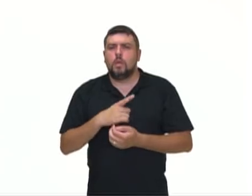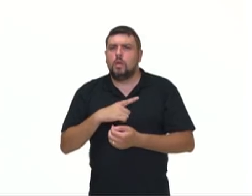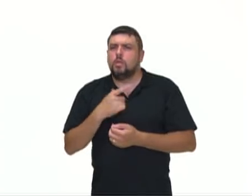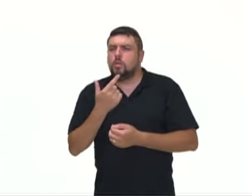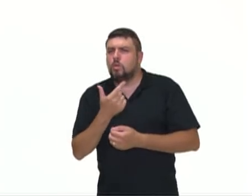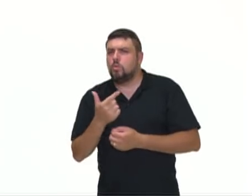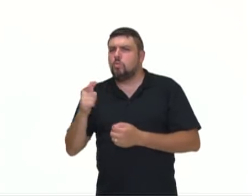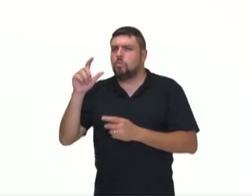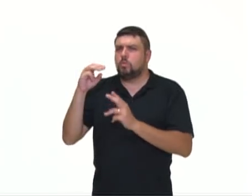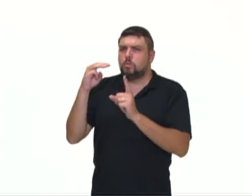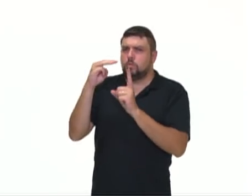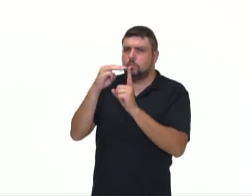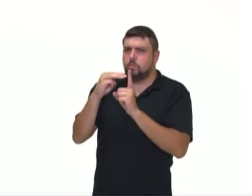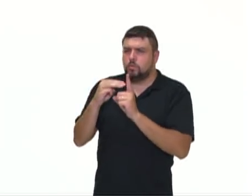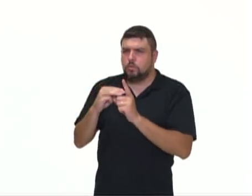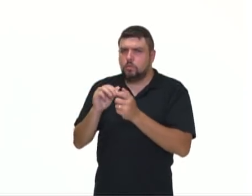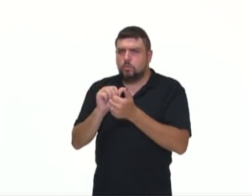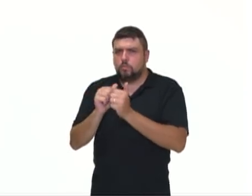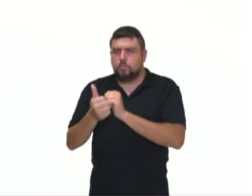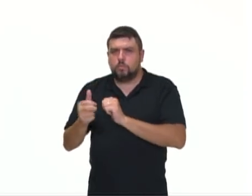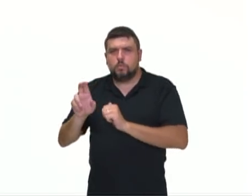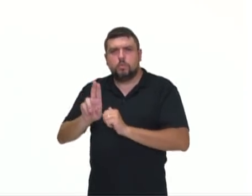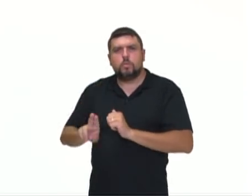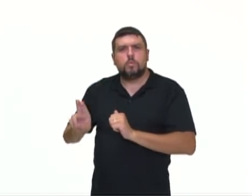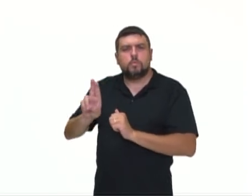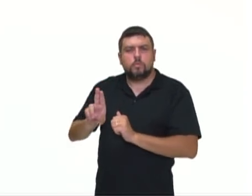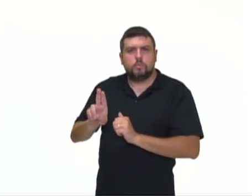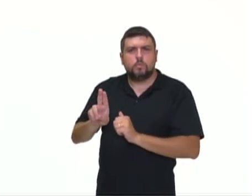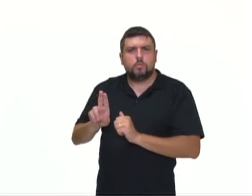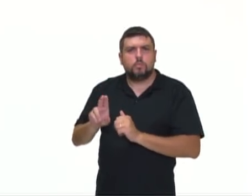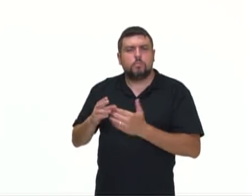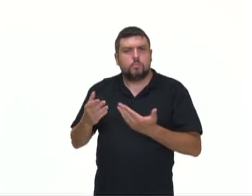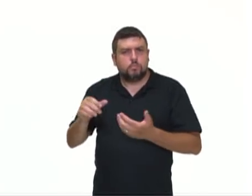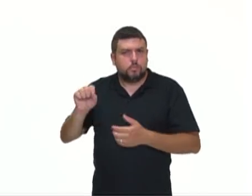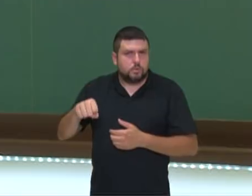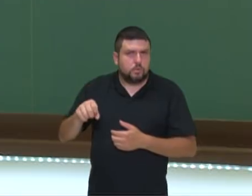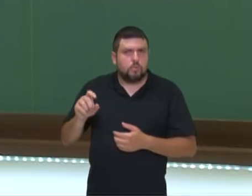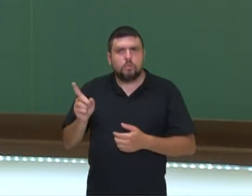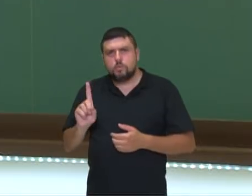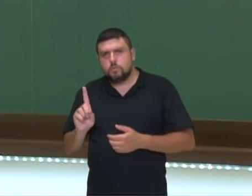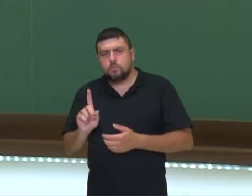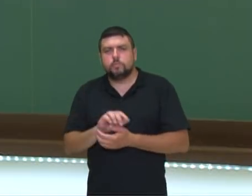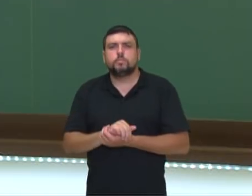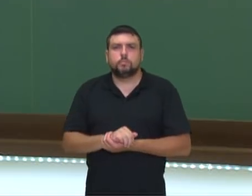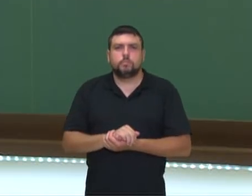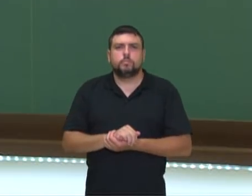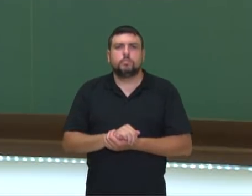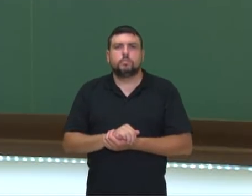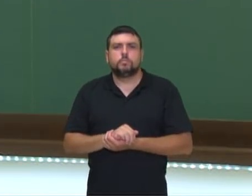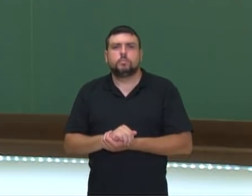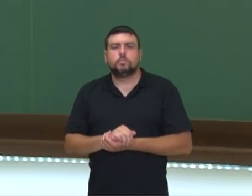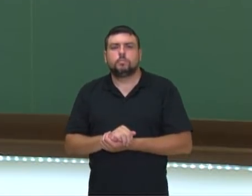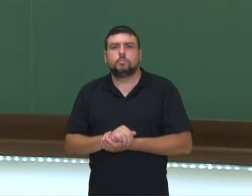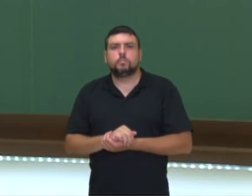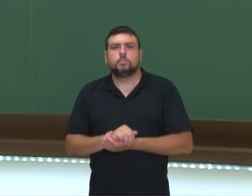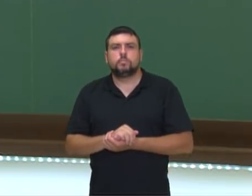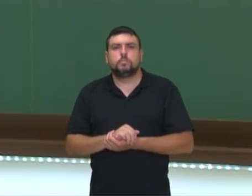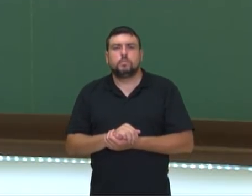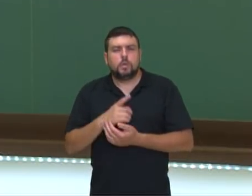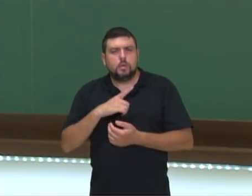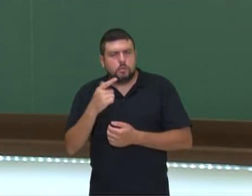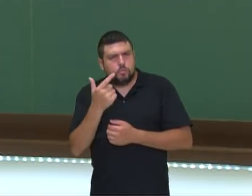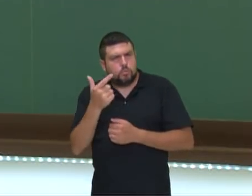modalidades esportivas que usam esse recurso? Sim ou não, né? Existem outras modalidades que